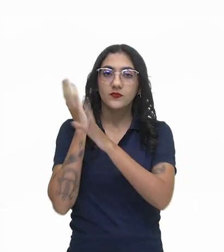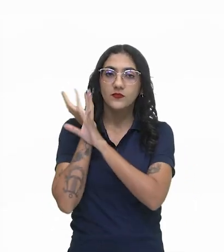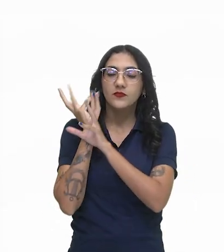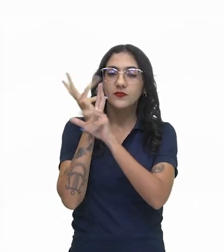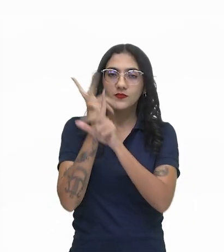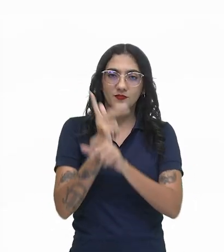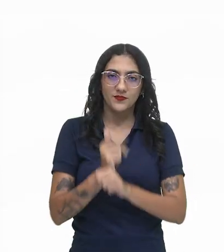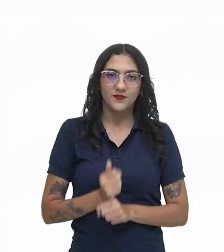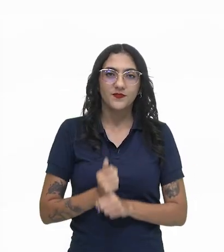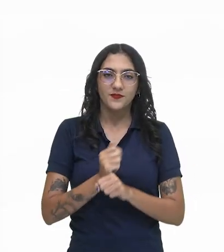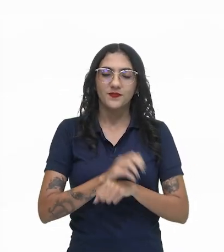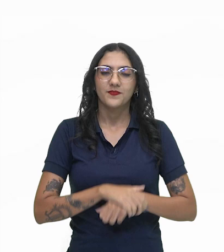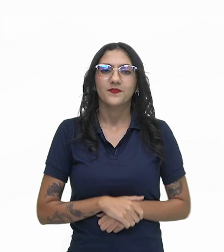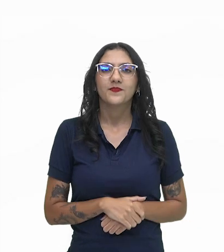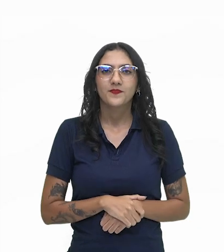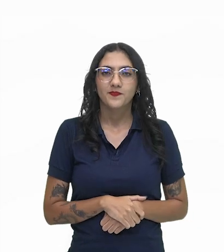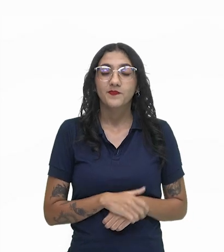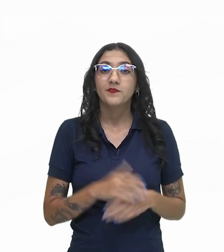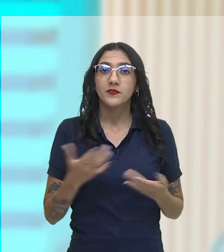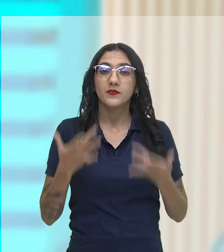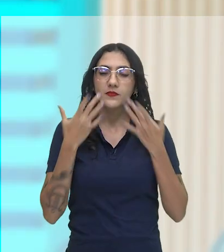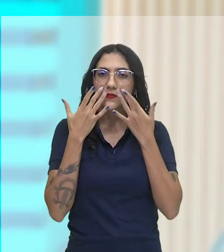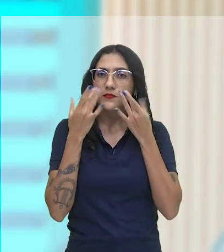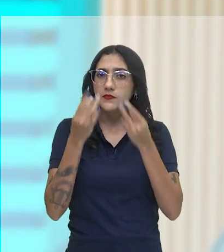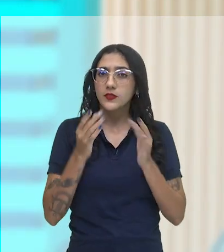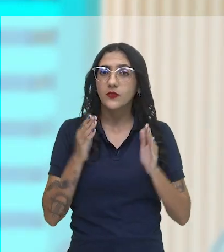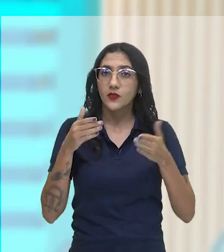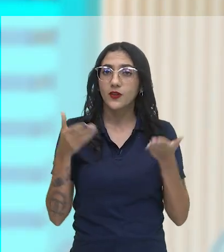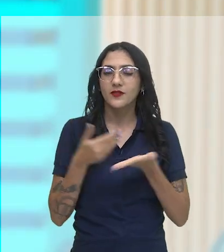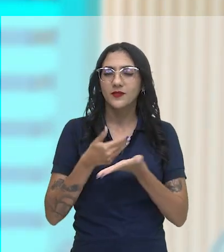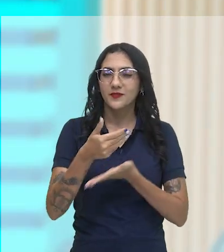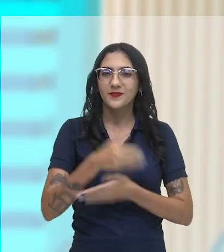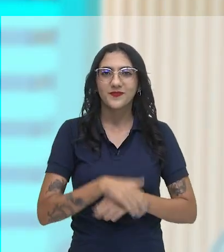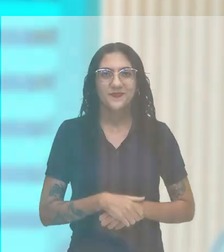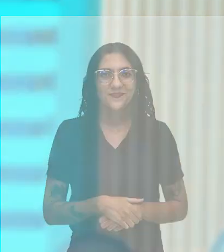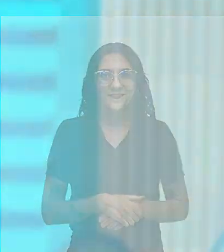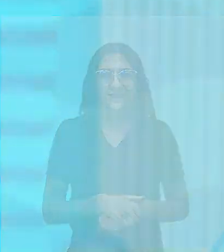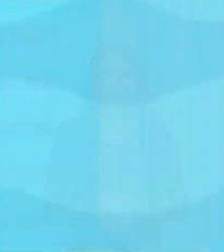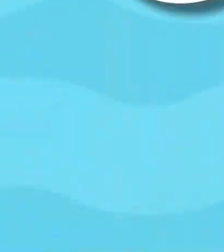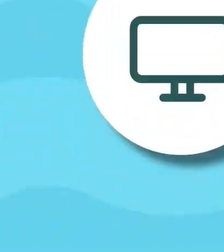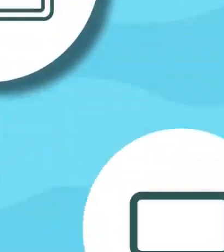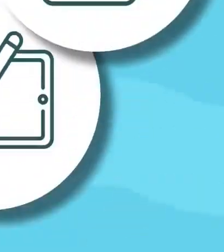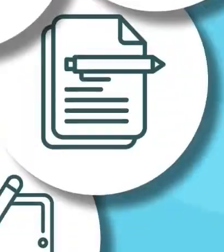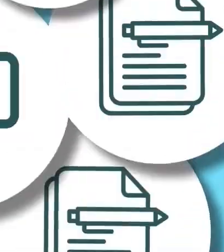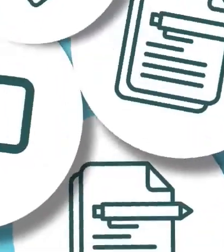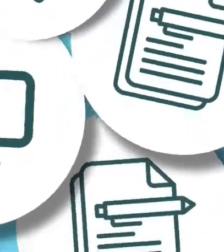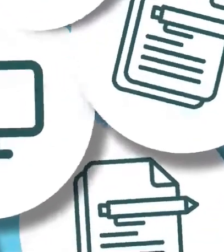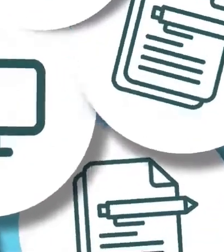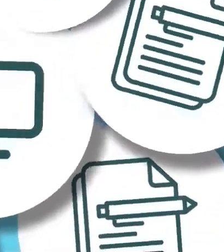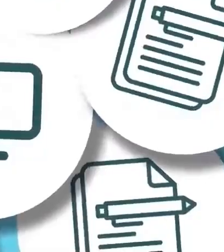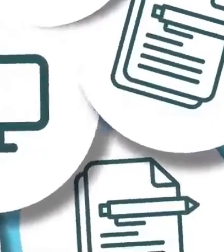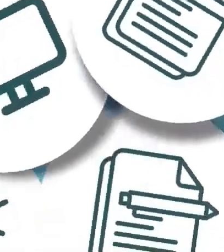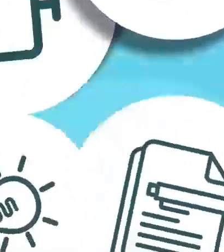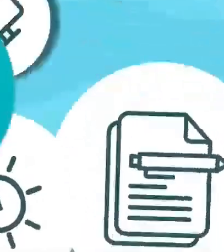de número 21. Então foco aí neste momento que a aula já vai começar.